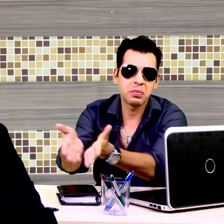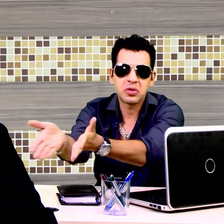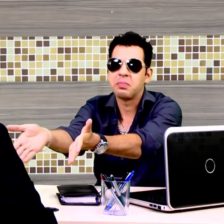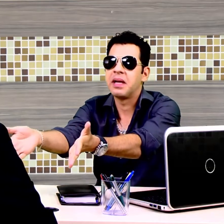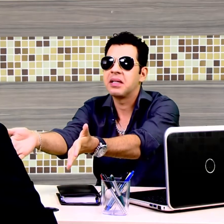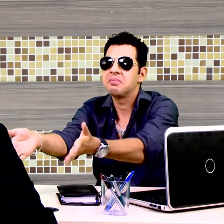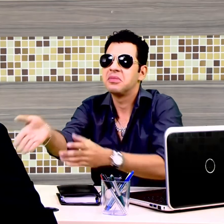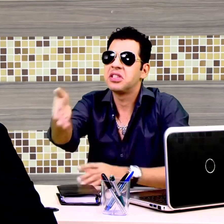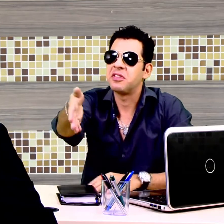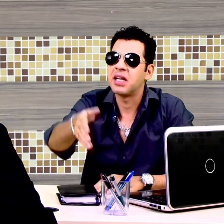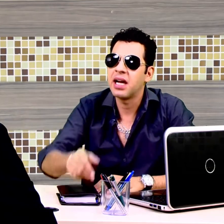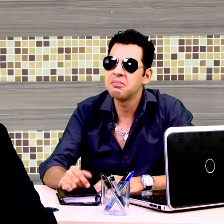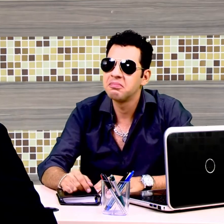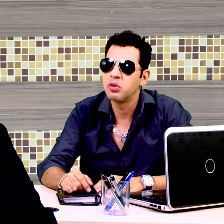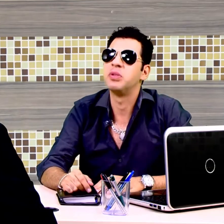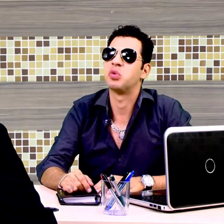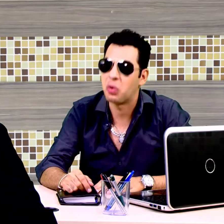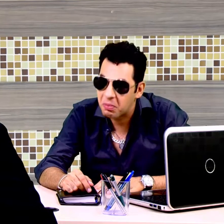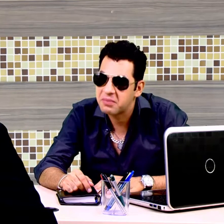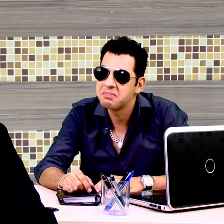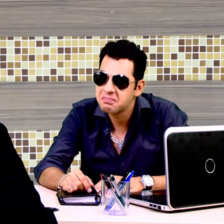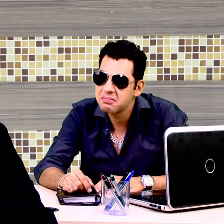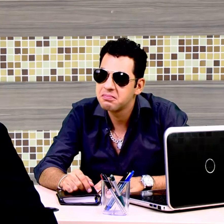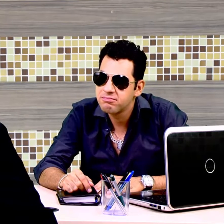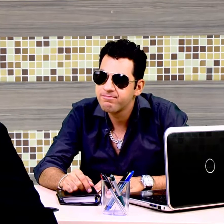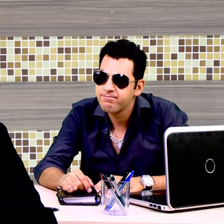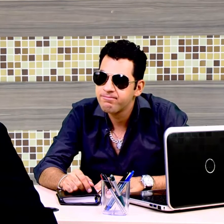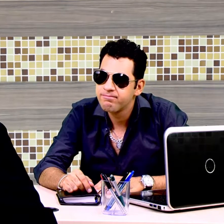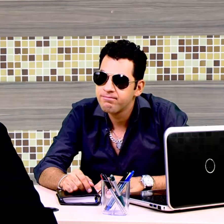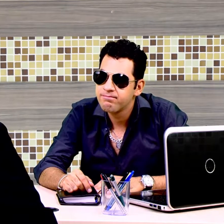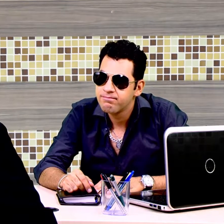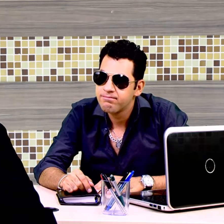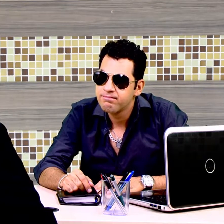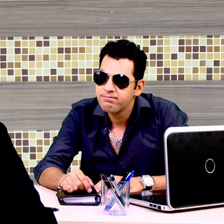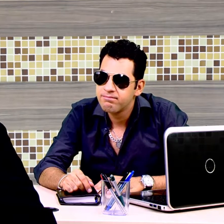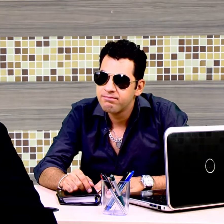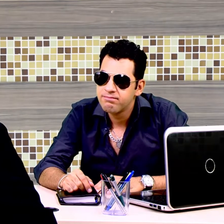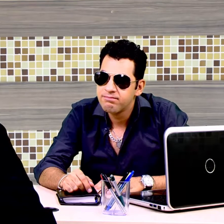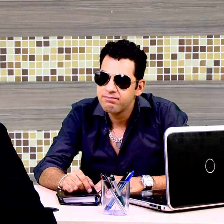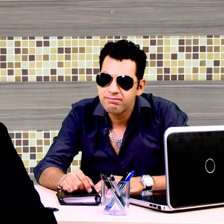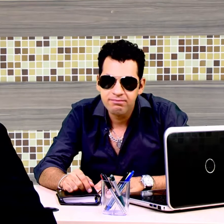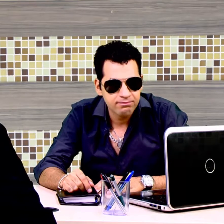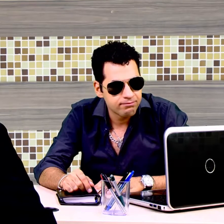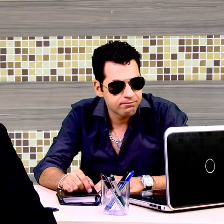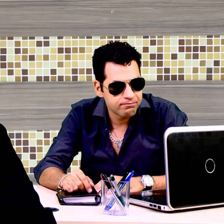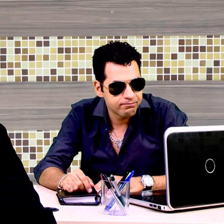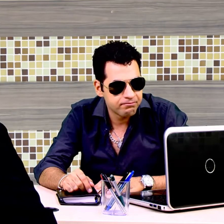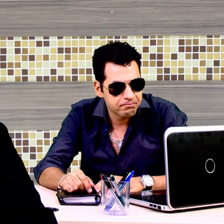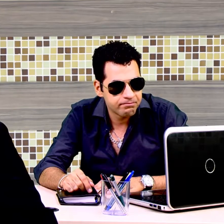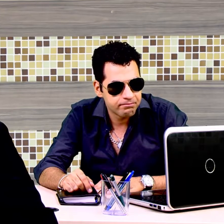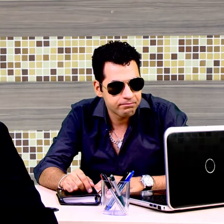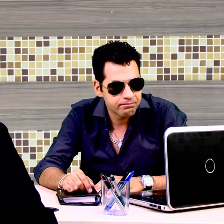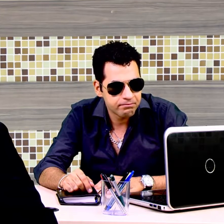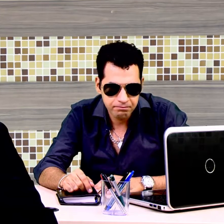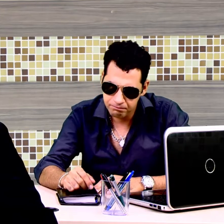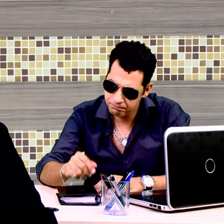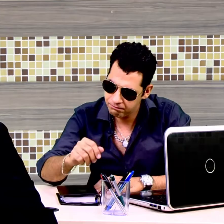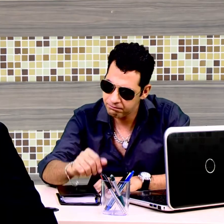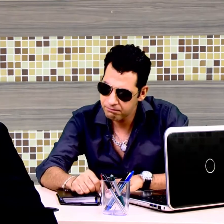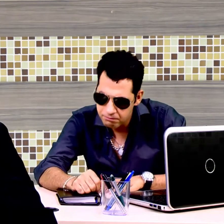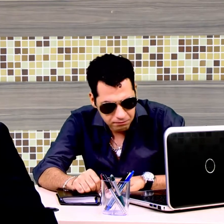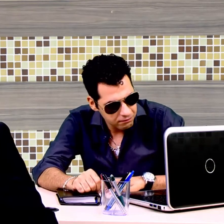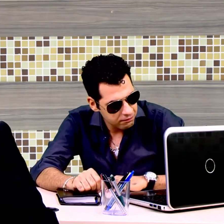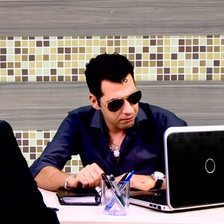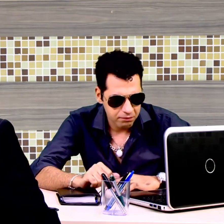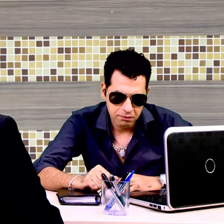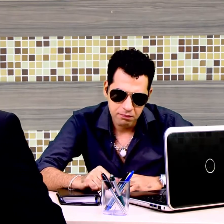o bicho pega. Se ficar, o bicho come. Não, mas tem sim coisas que a gente pode fazer. Você pode fazer